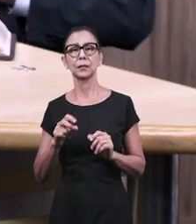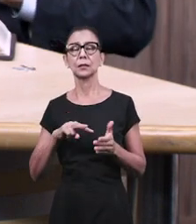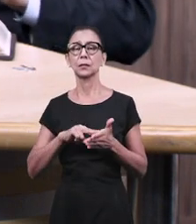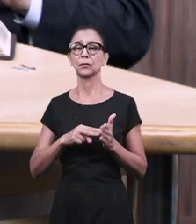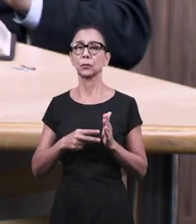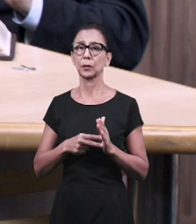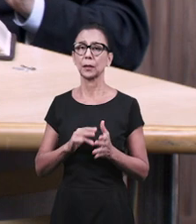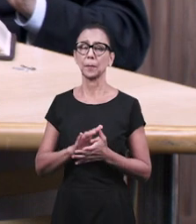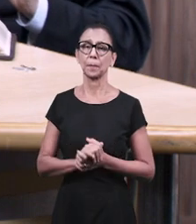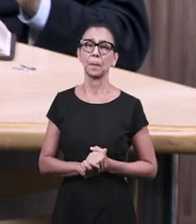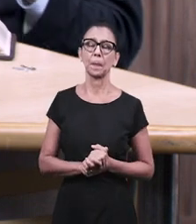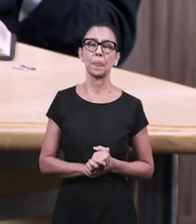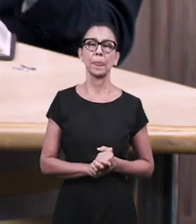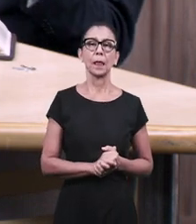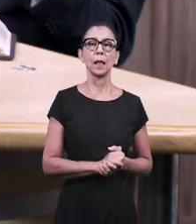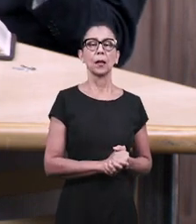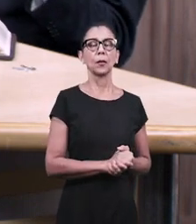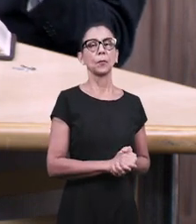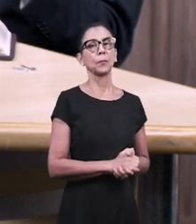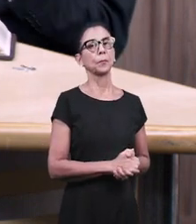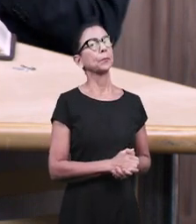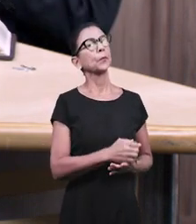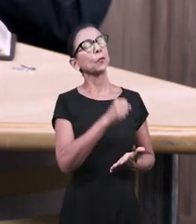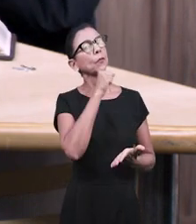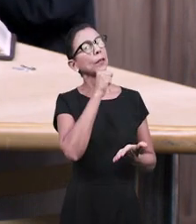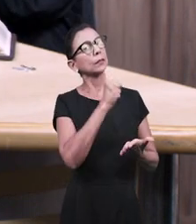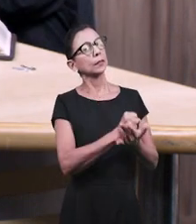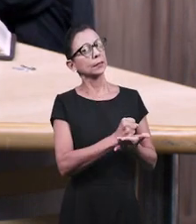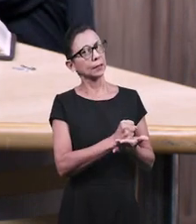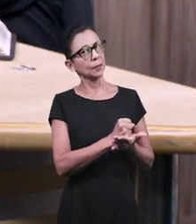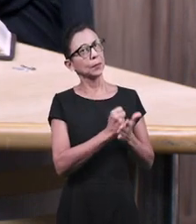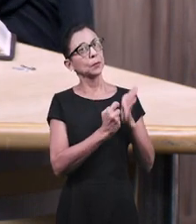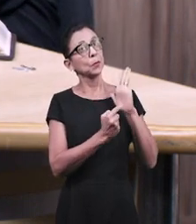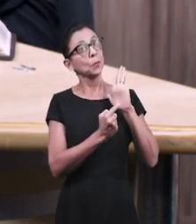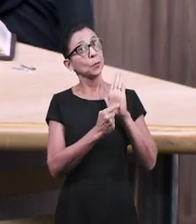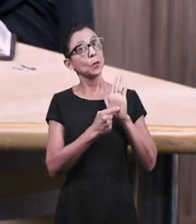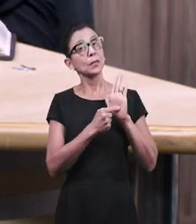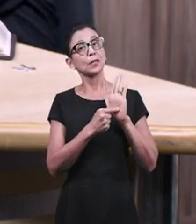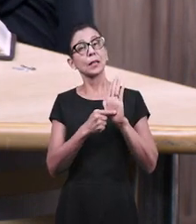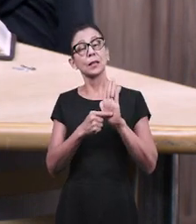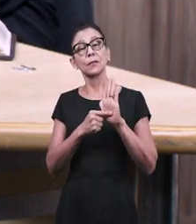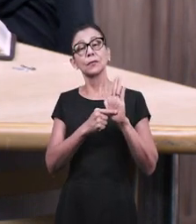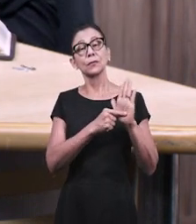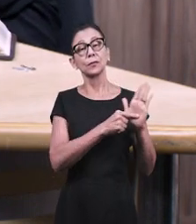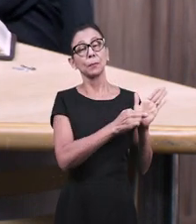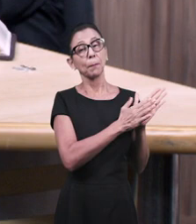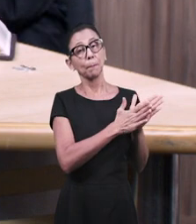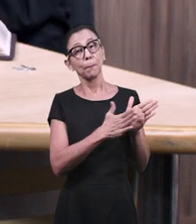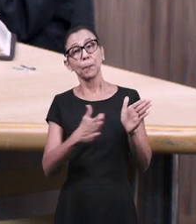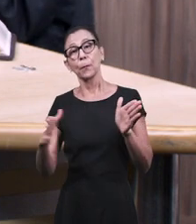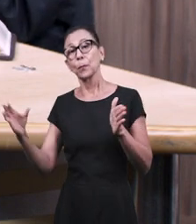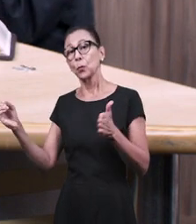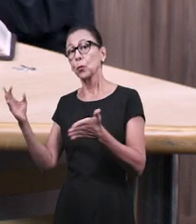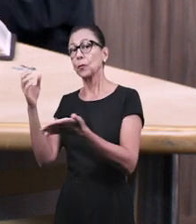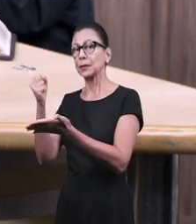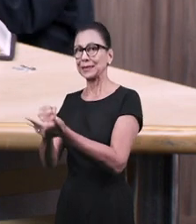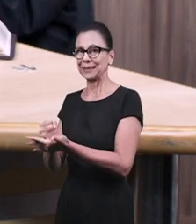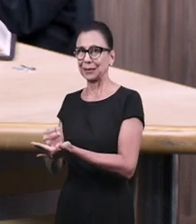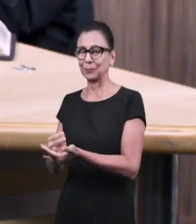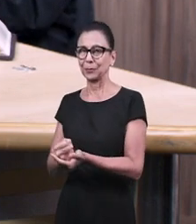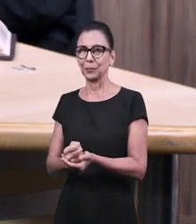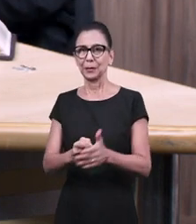aquilo que acontecia no Velho Testamento apontava tudo para o Novo Testamento. Toda a lei,